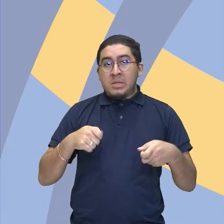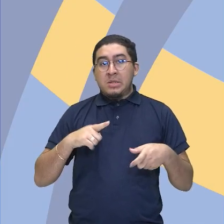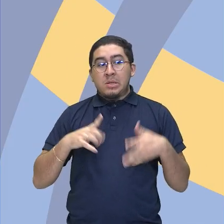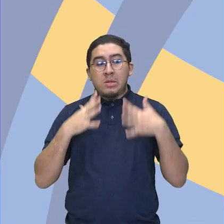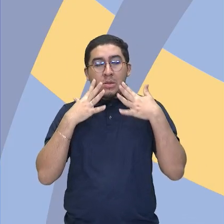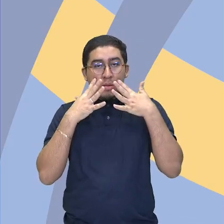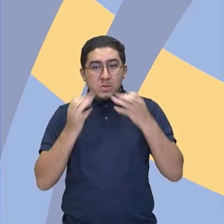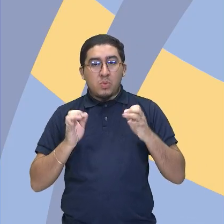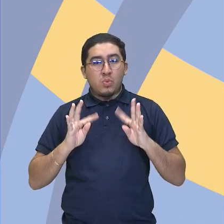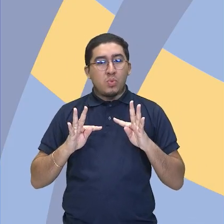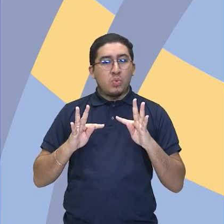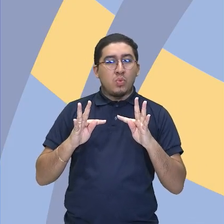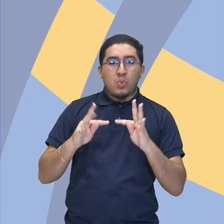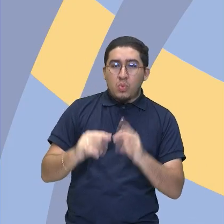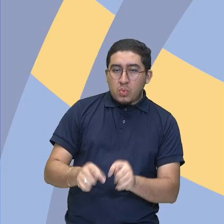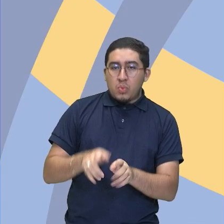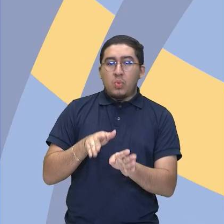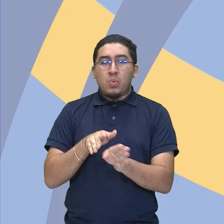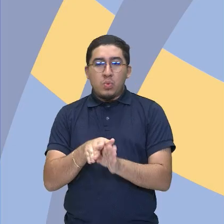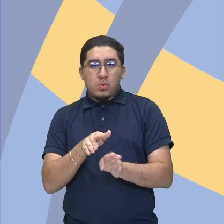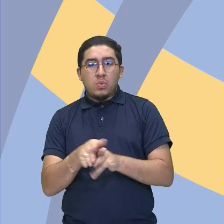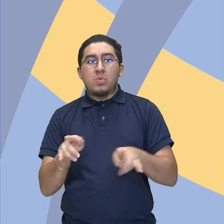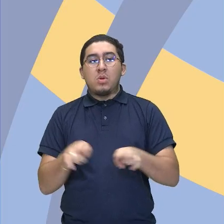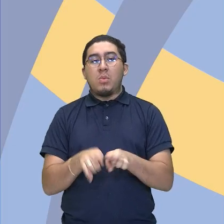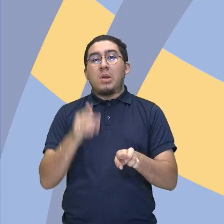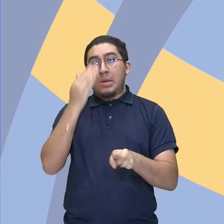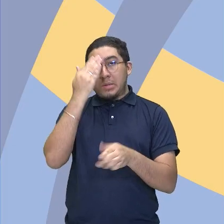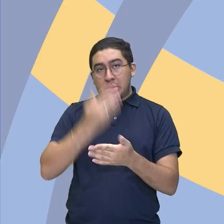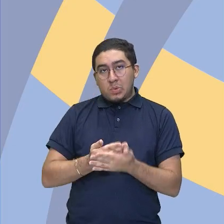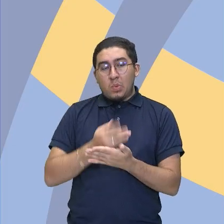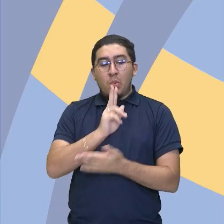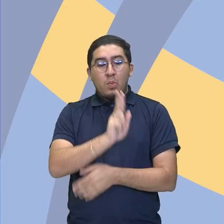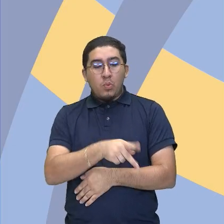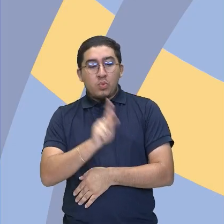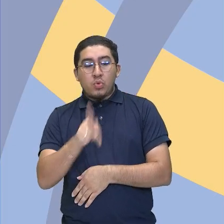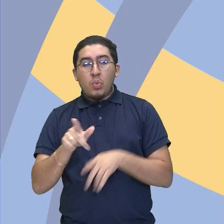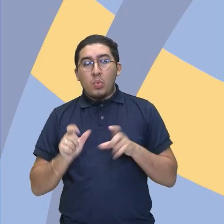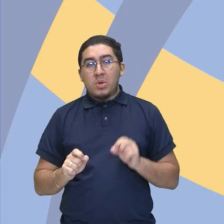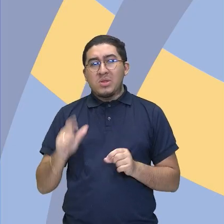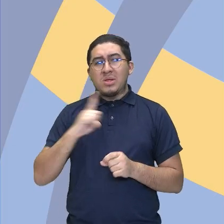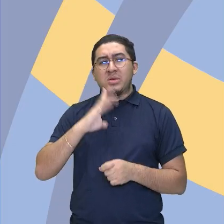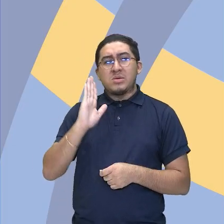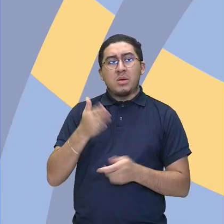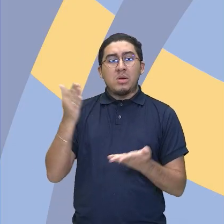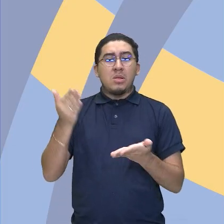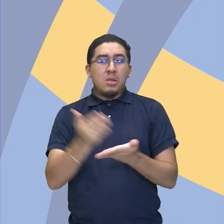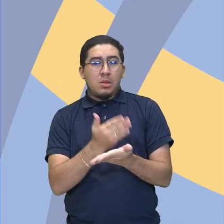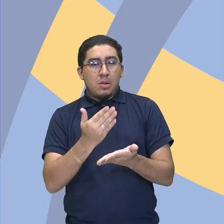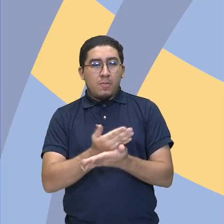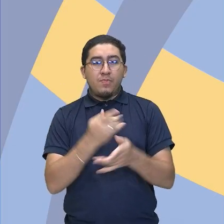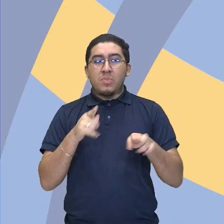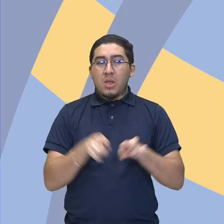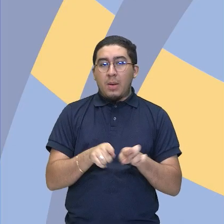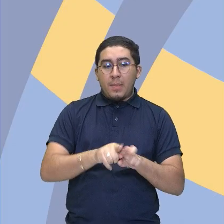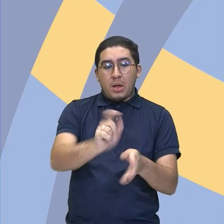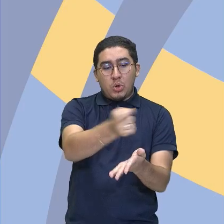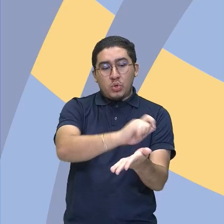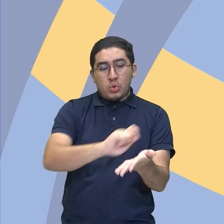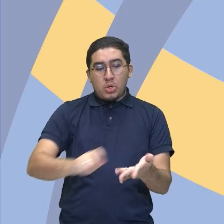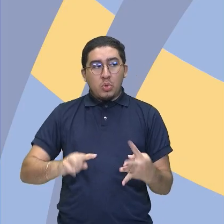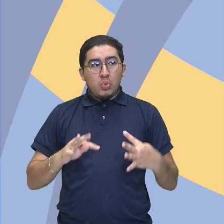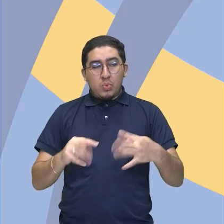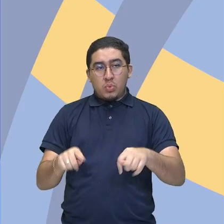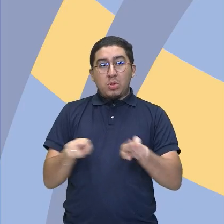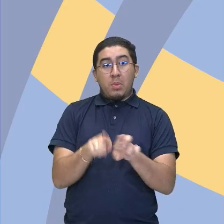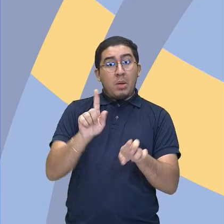né, as orientações. Eu tenho certeza que os professores estão aí com um caderno para anotar tudo. E é